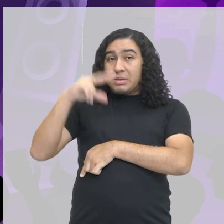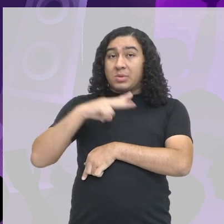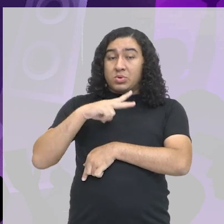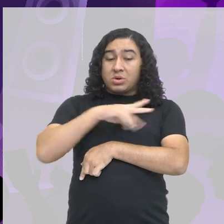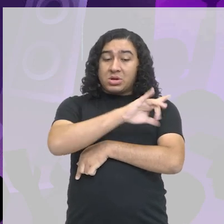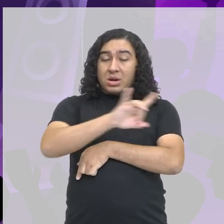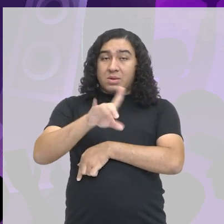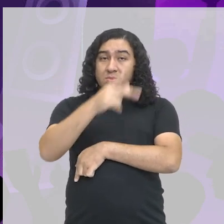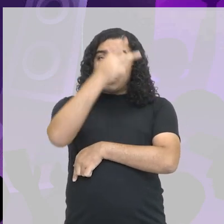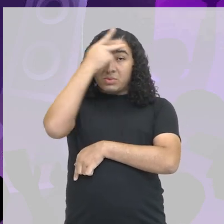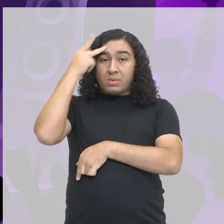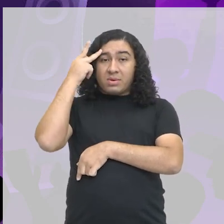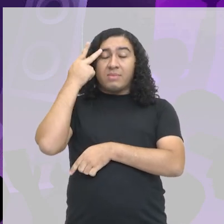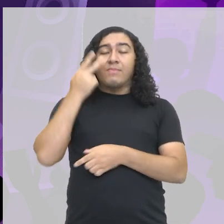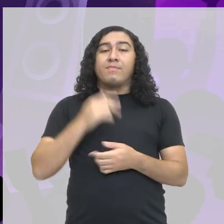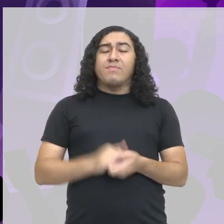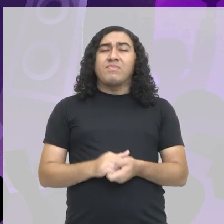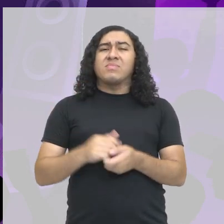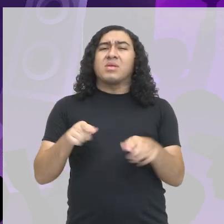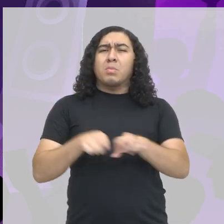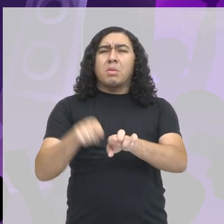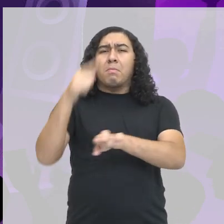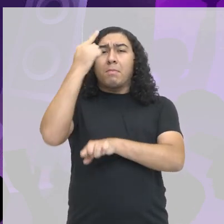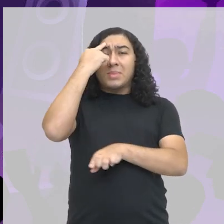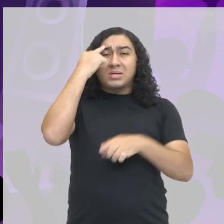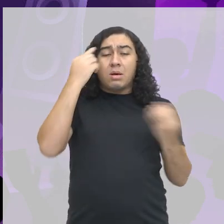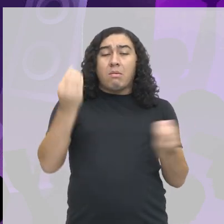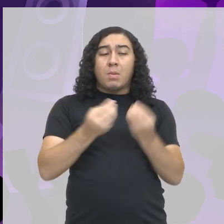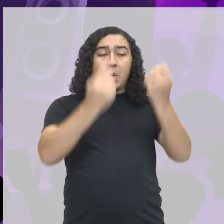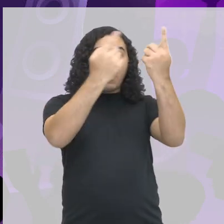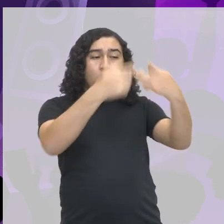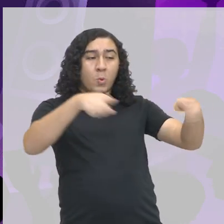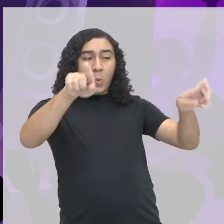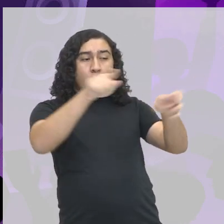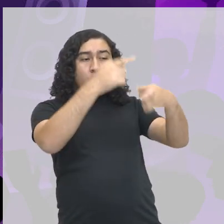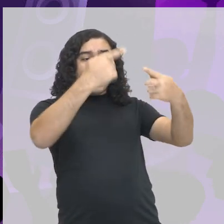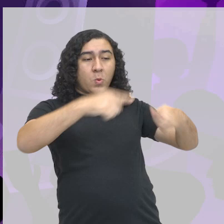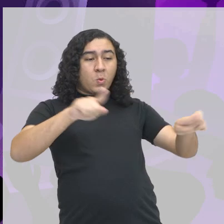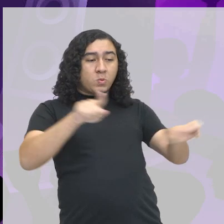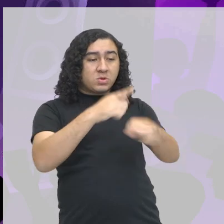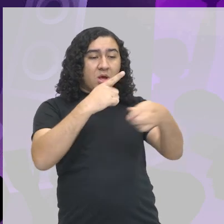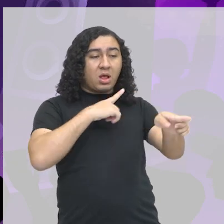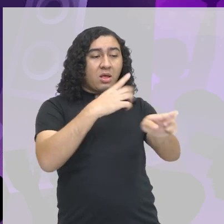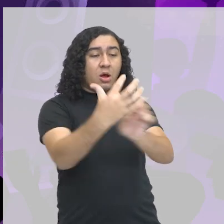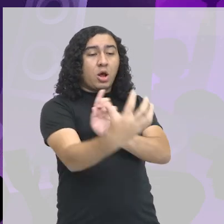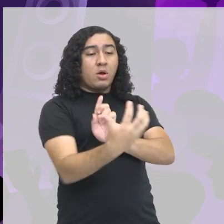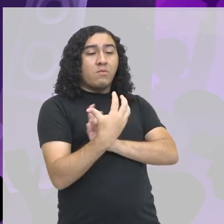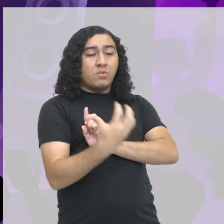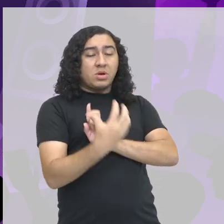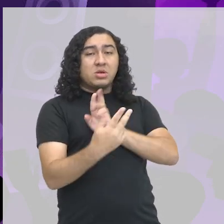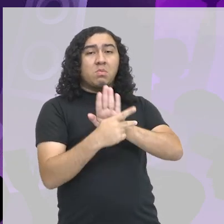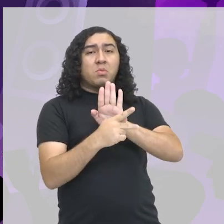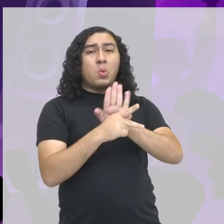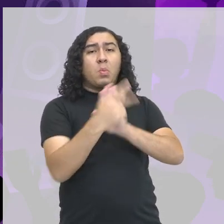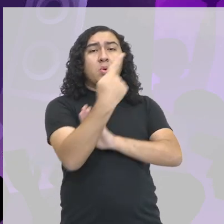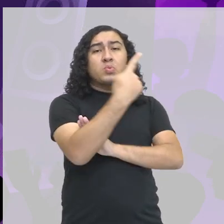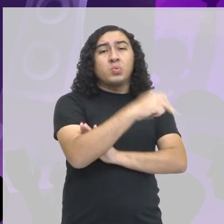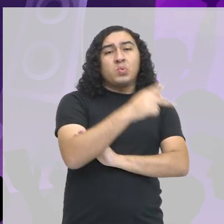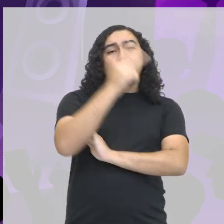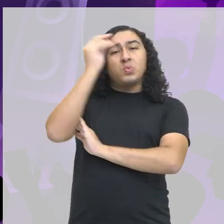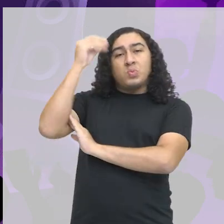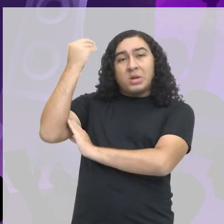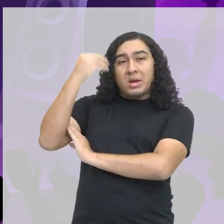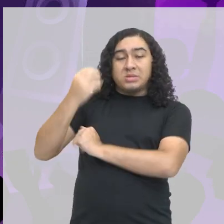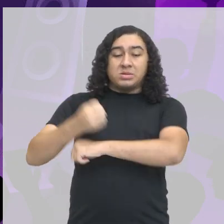pessoal. Refletir sobre como uma peça musical ressoa com suas próprias vivências e